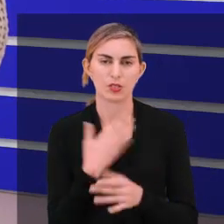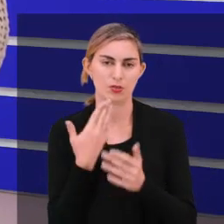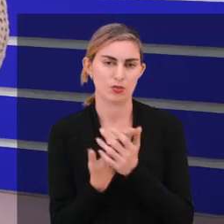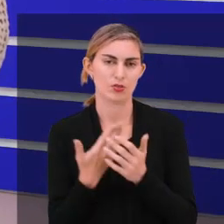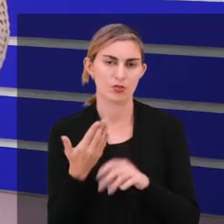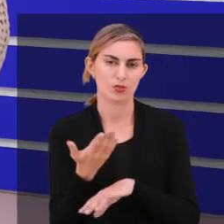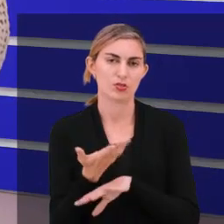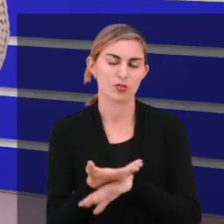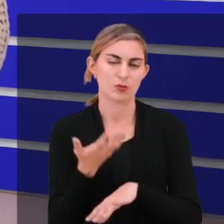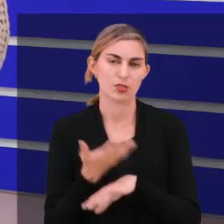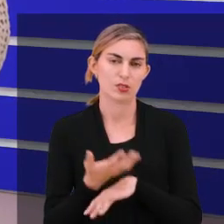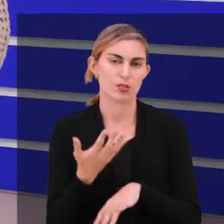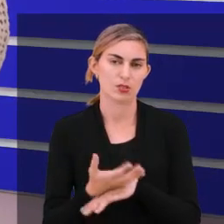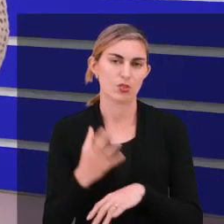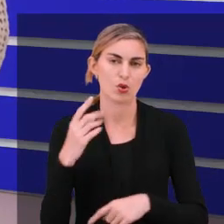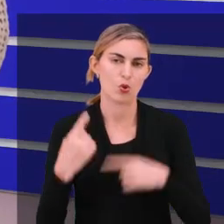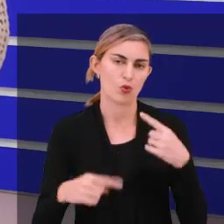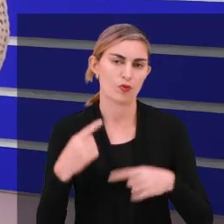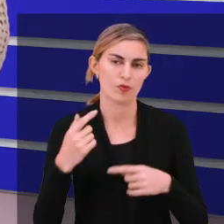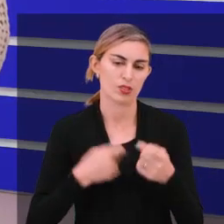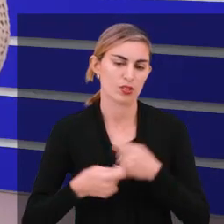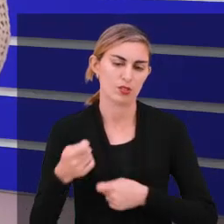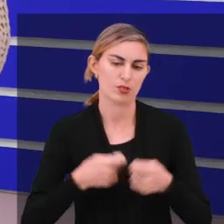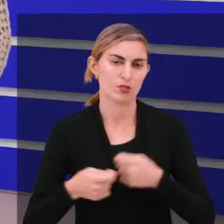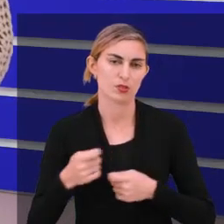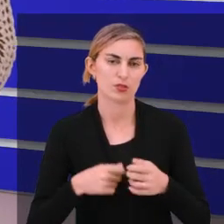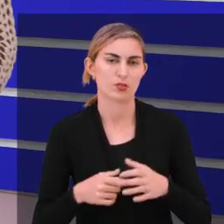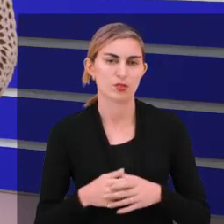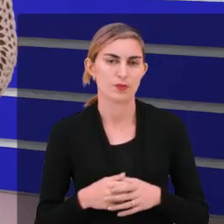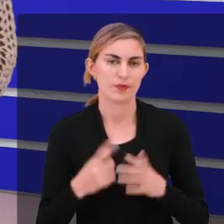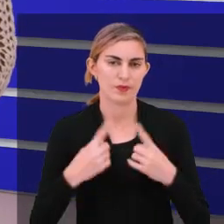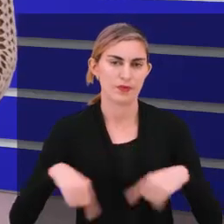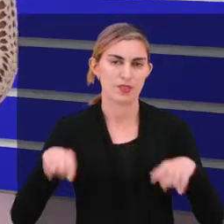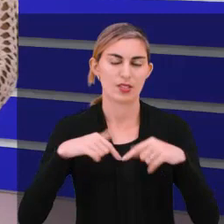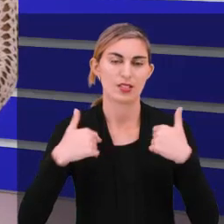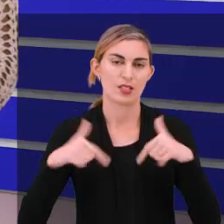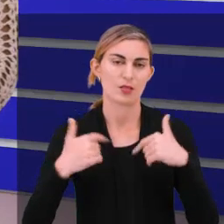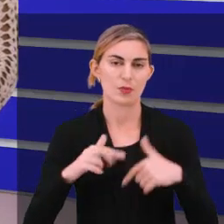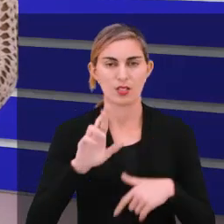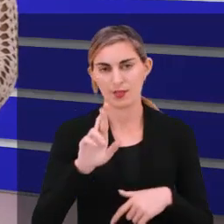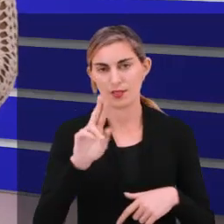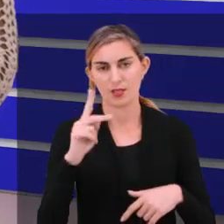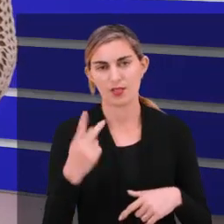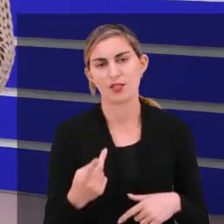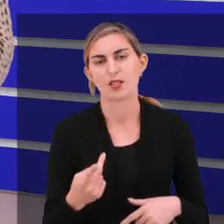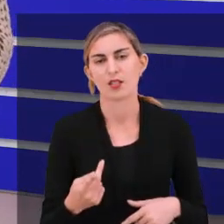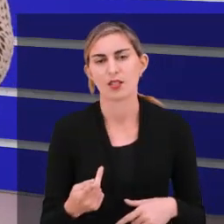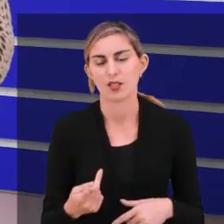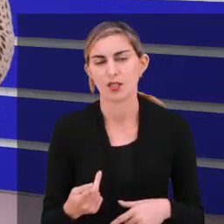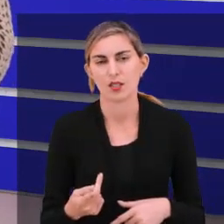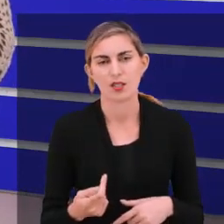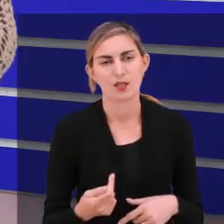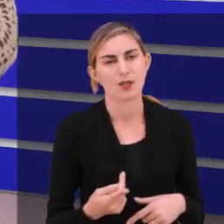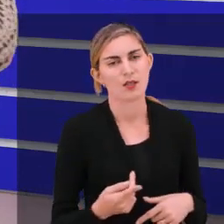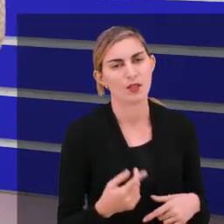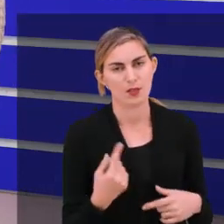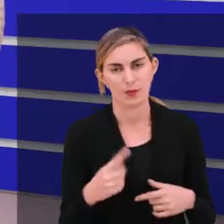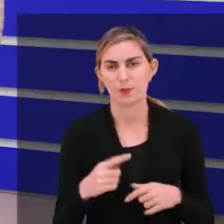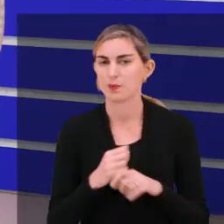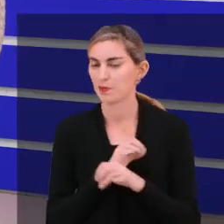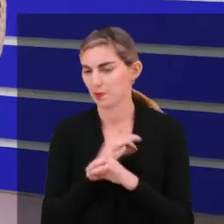terminando a nossa disciplina Conflito e Negociação. Trabalhar na área de recursos humanos